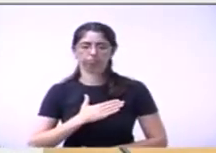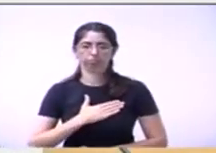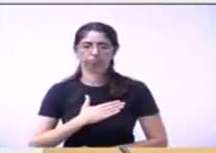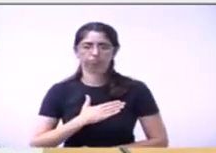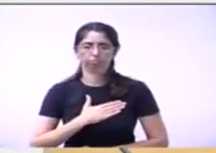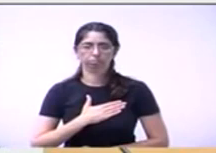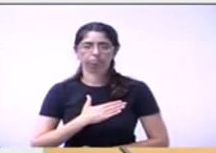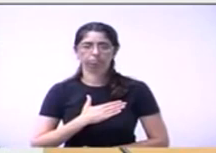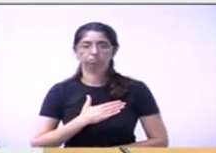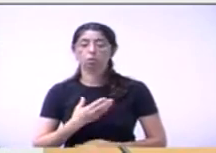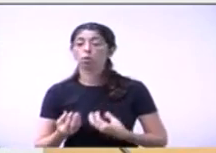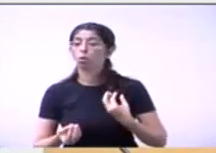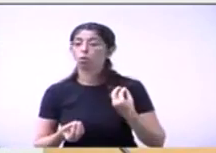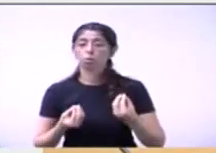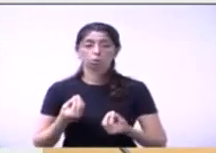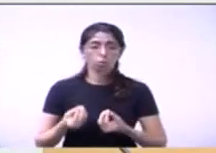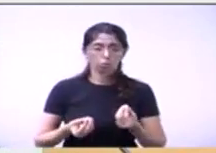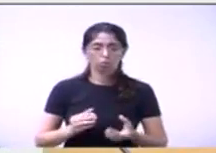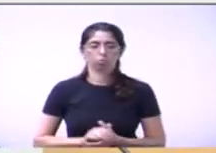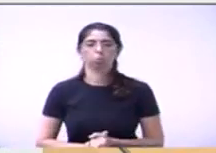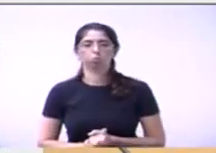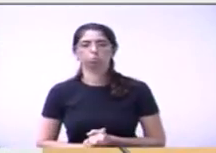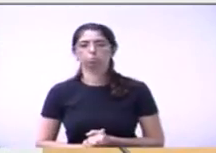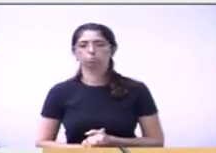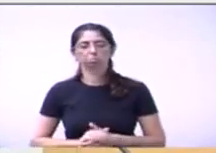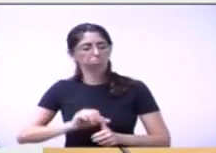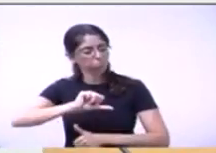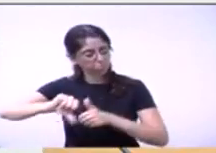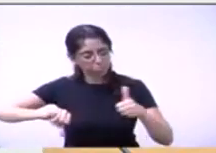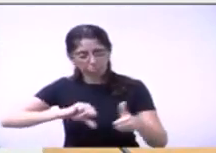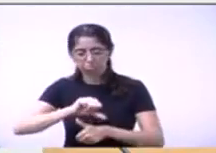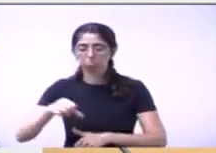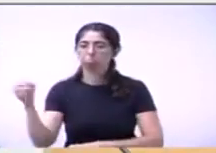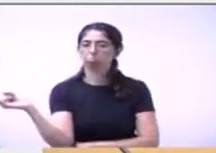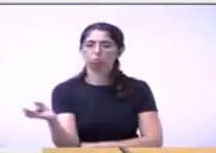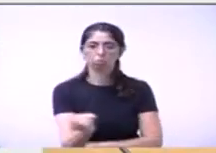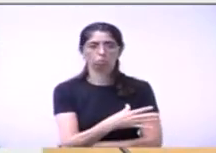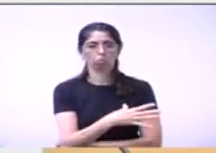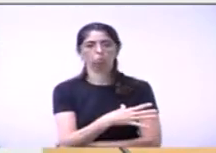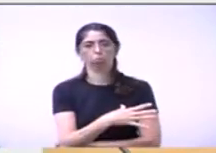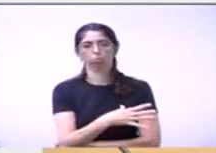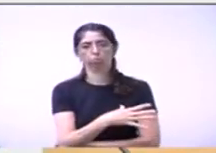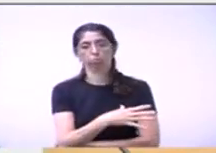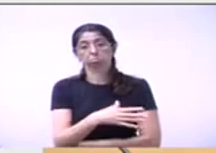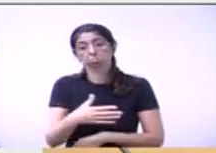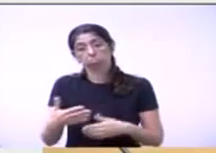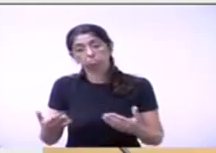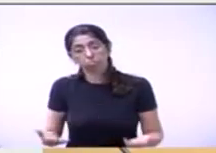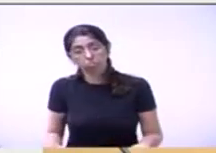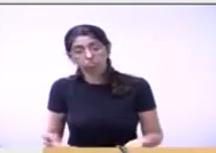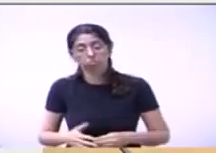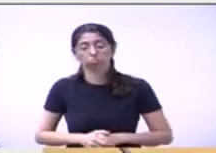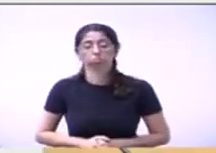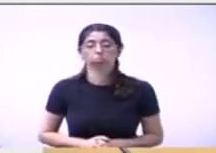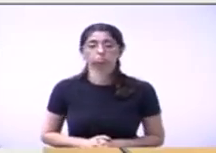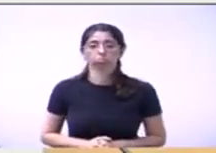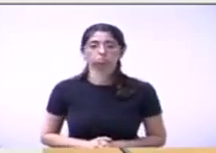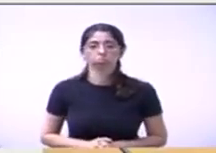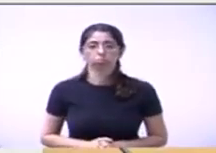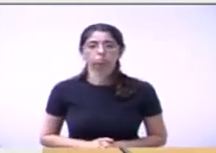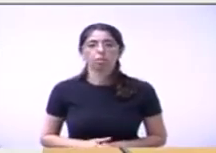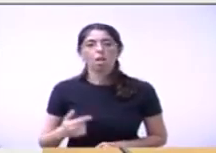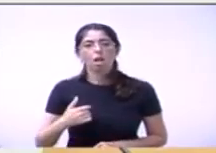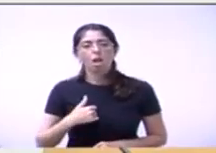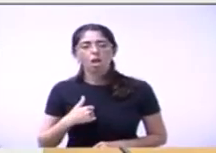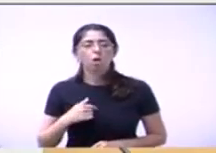da mobilização, da inovação, e não vi nada mais original do